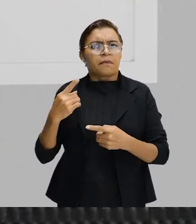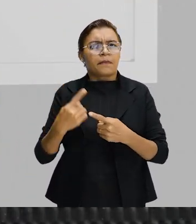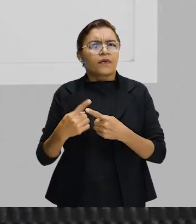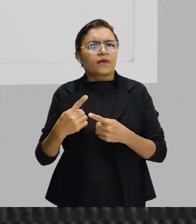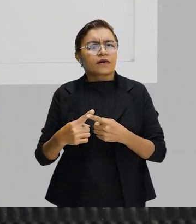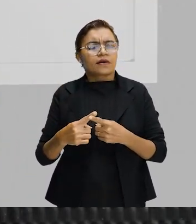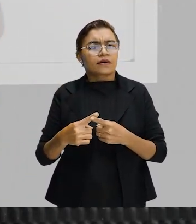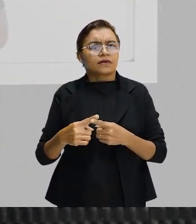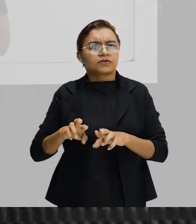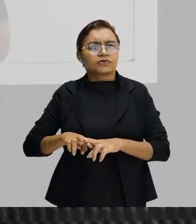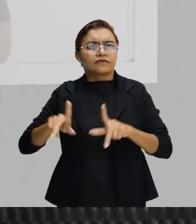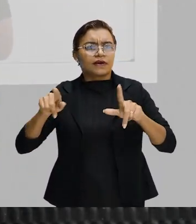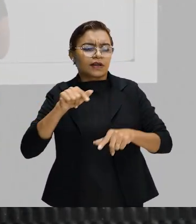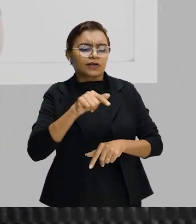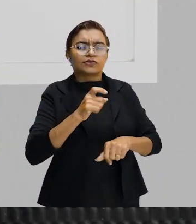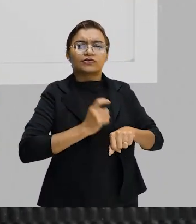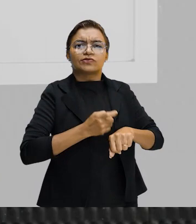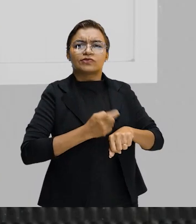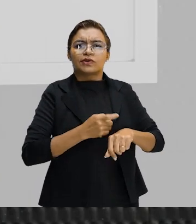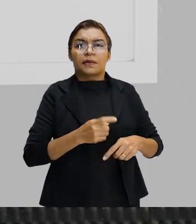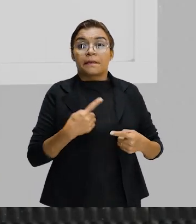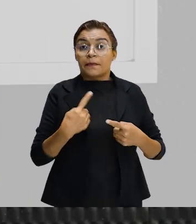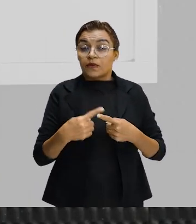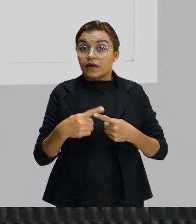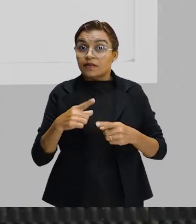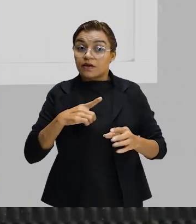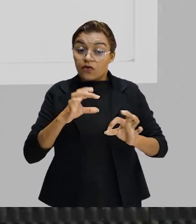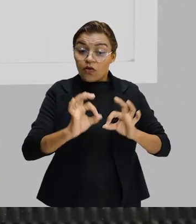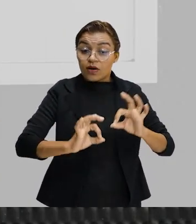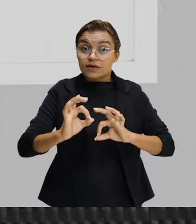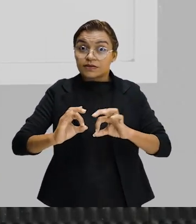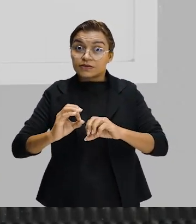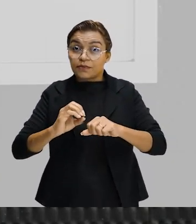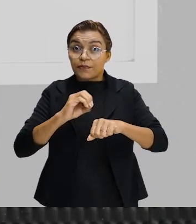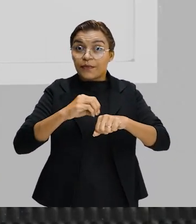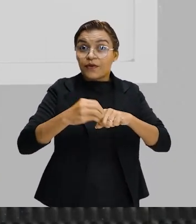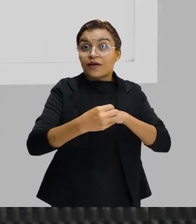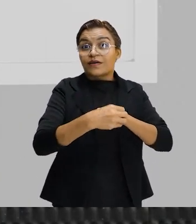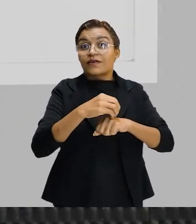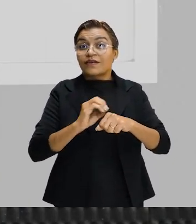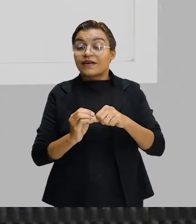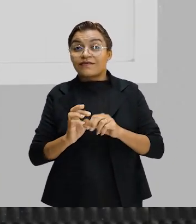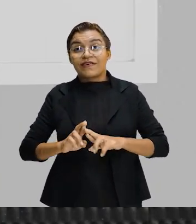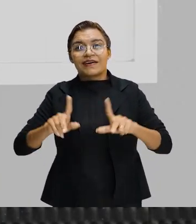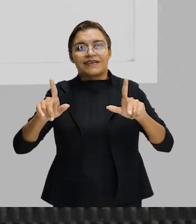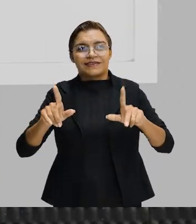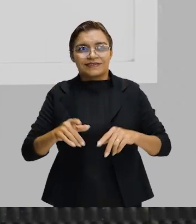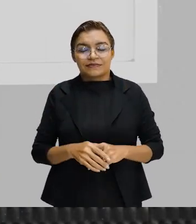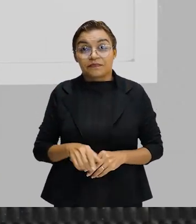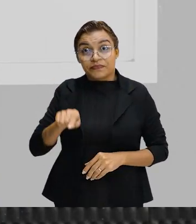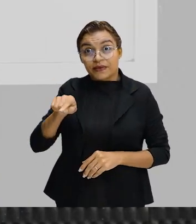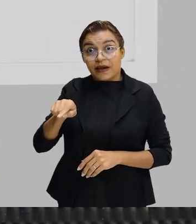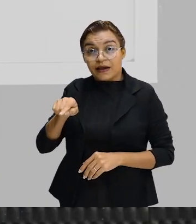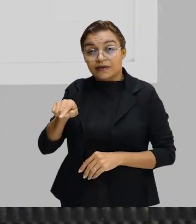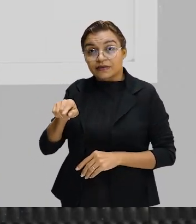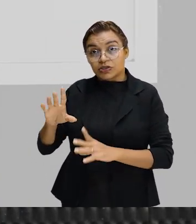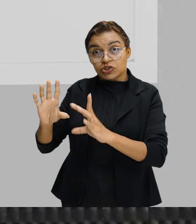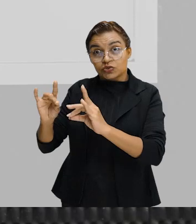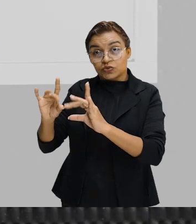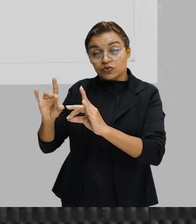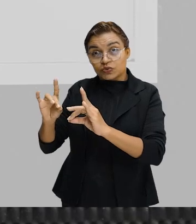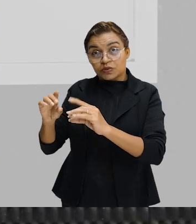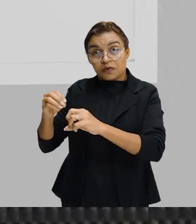sólido? Primeiro, nós temos uma organização molecular, que é diferente. Tá certo? A organização molecular dos líquidos, né,